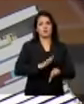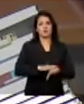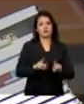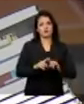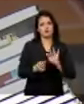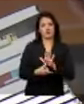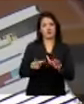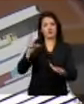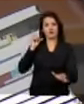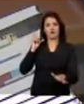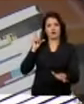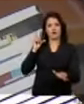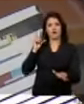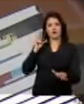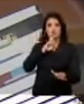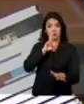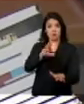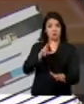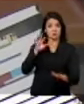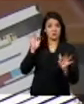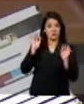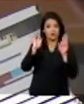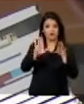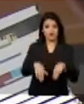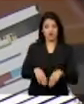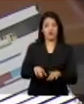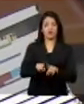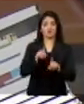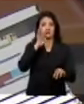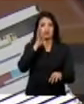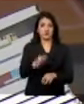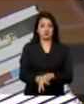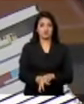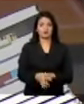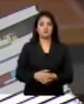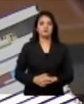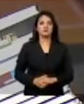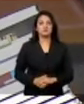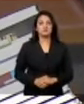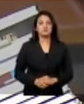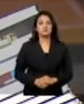condenação, mostrando-se inconstitucional determinação automática